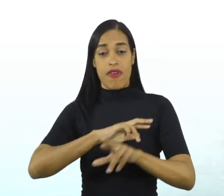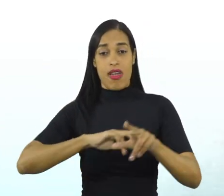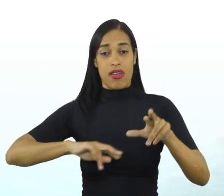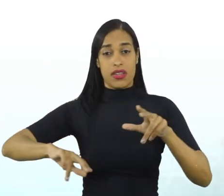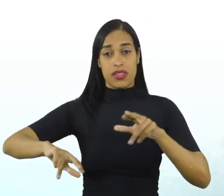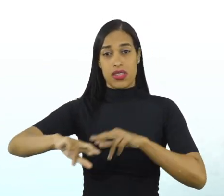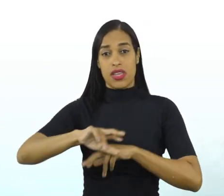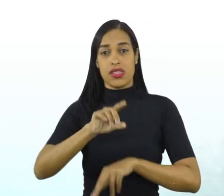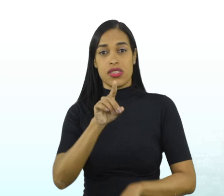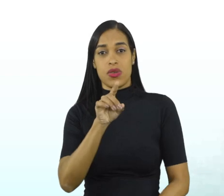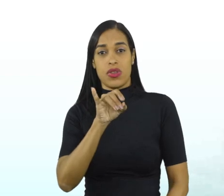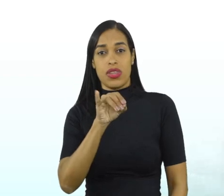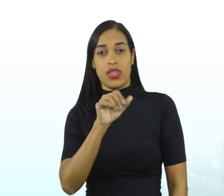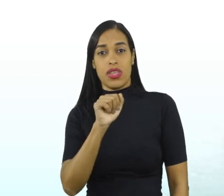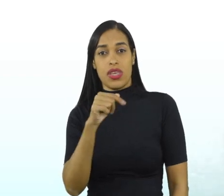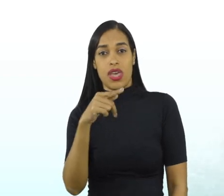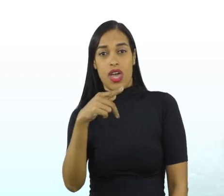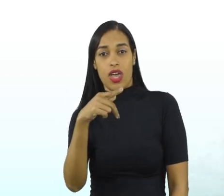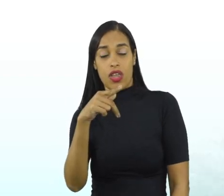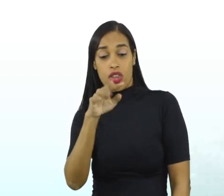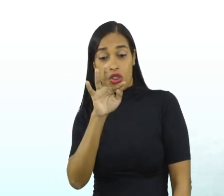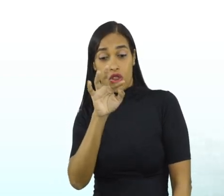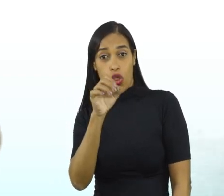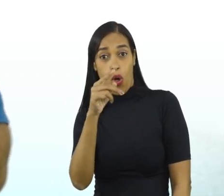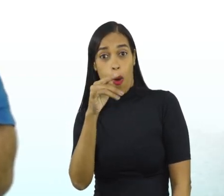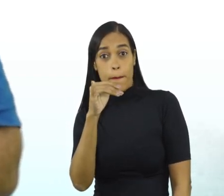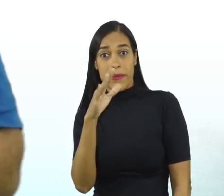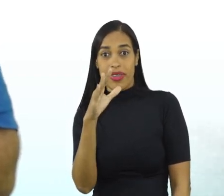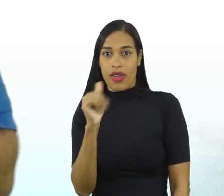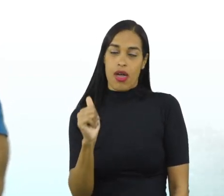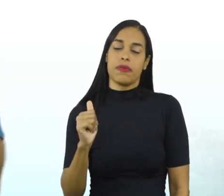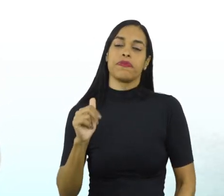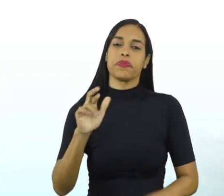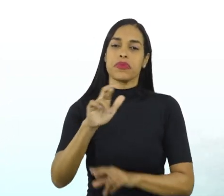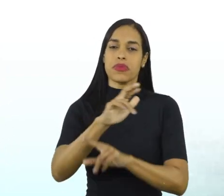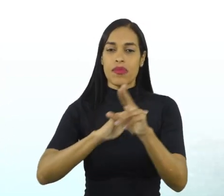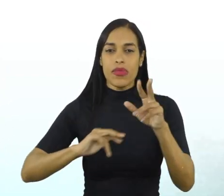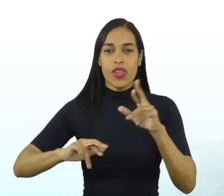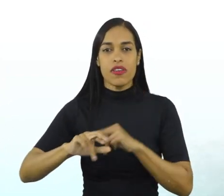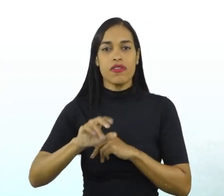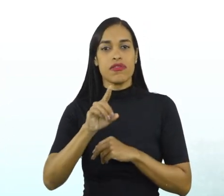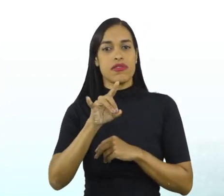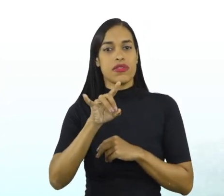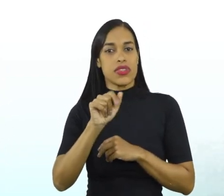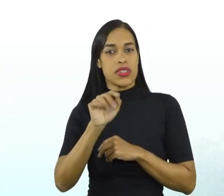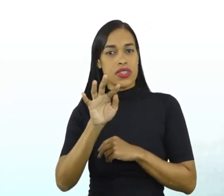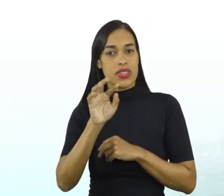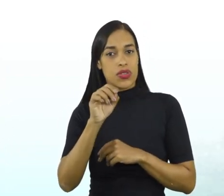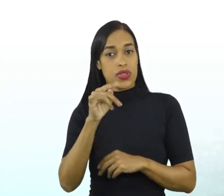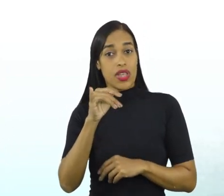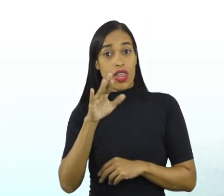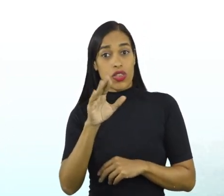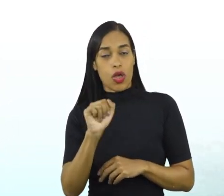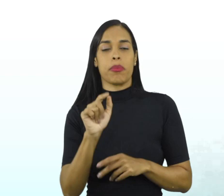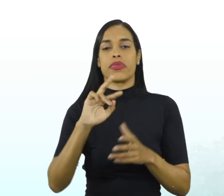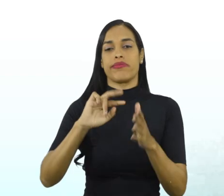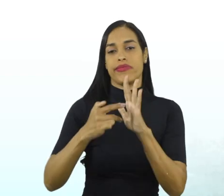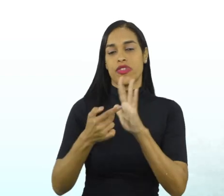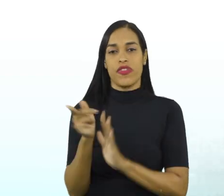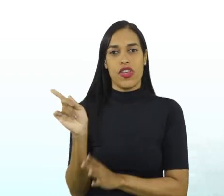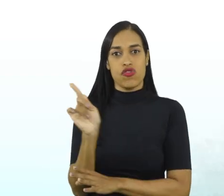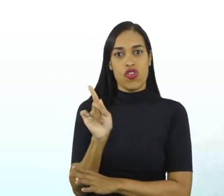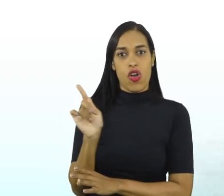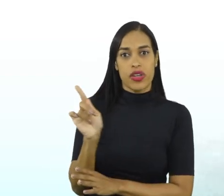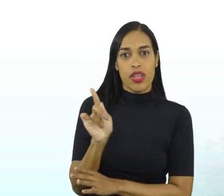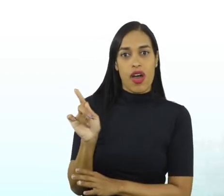variação diatópica. Então, lá no Enem, se falar da variação diatópica, você já sabe que é a variação geográfica.